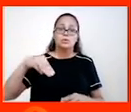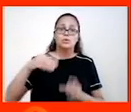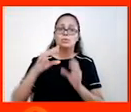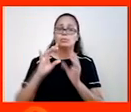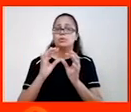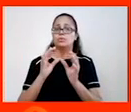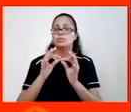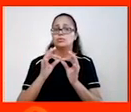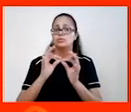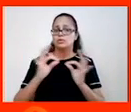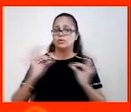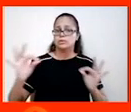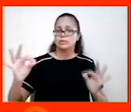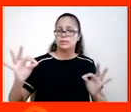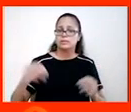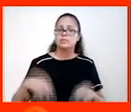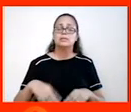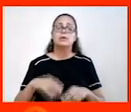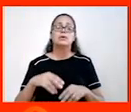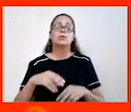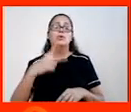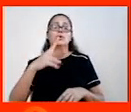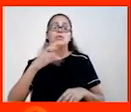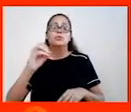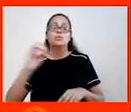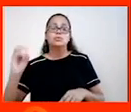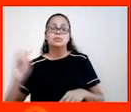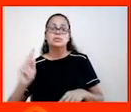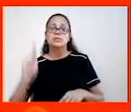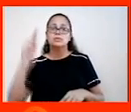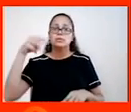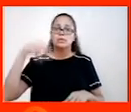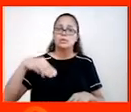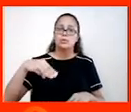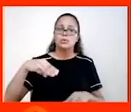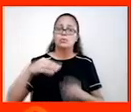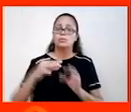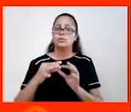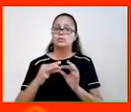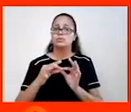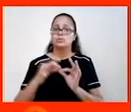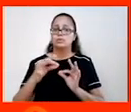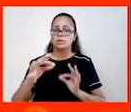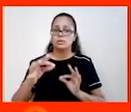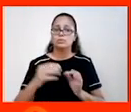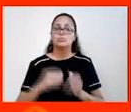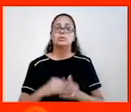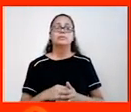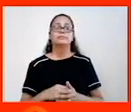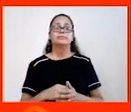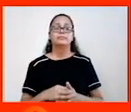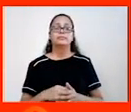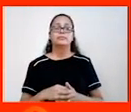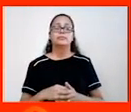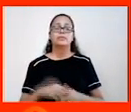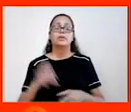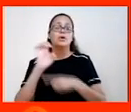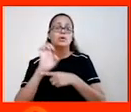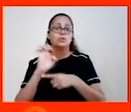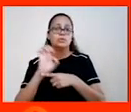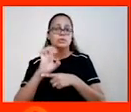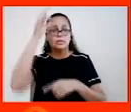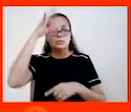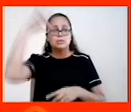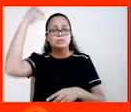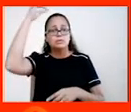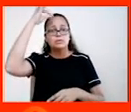200 km de largura. Essa é a área aí da exploração do pré-sal no Brasil, que vai do estado do Espírito